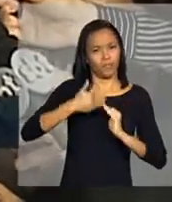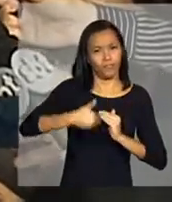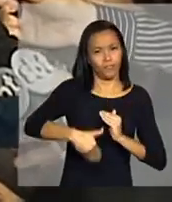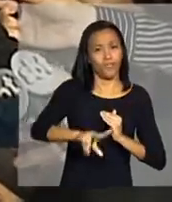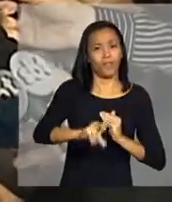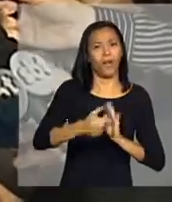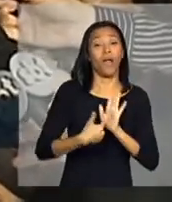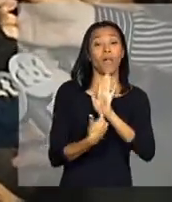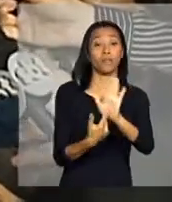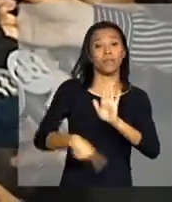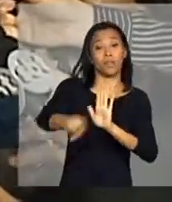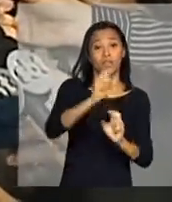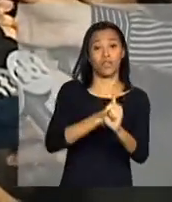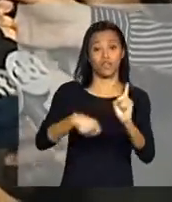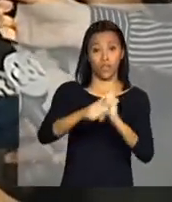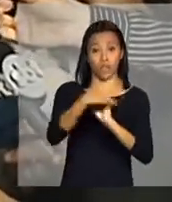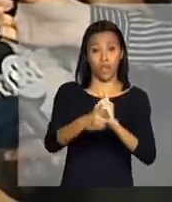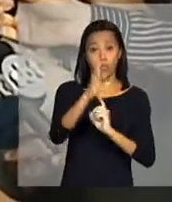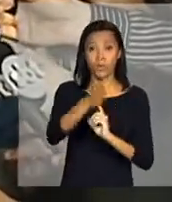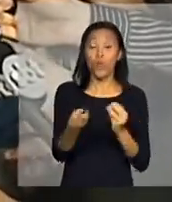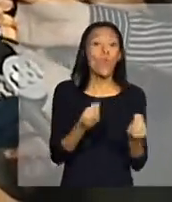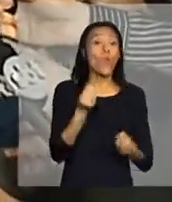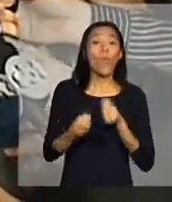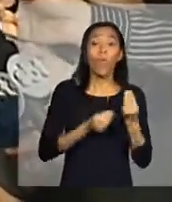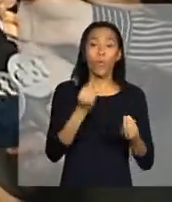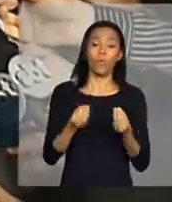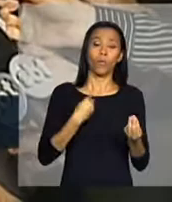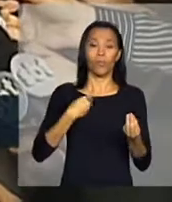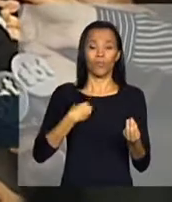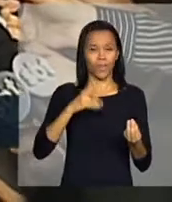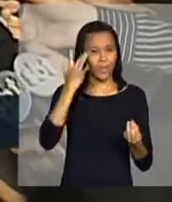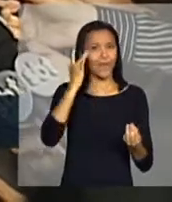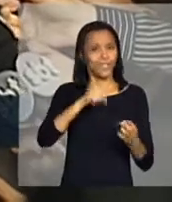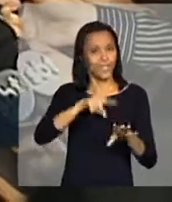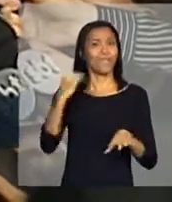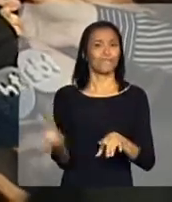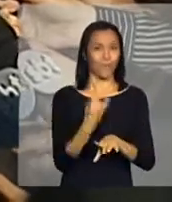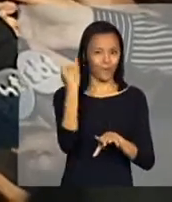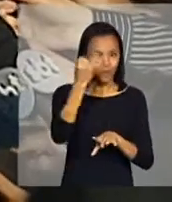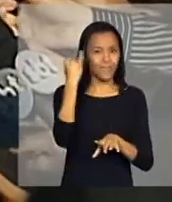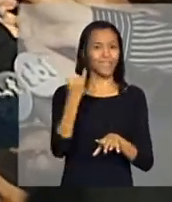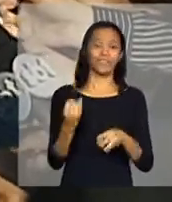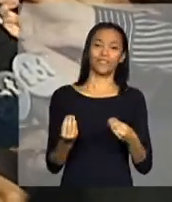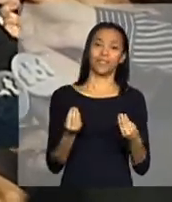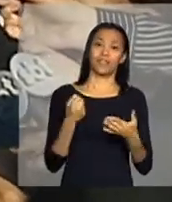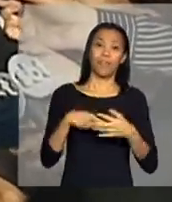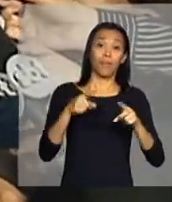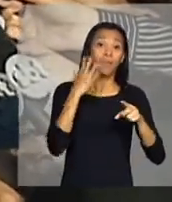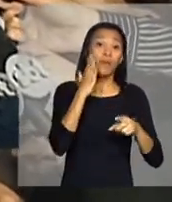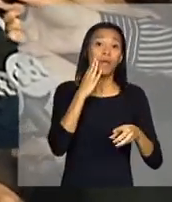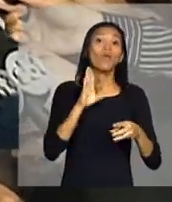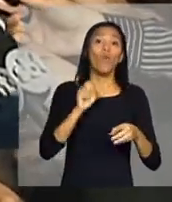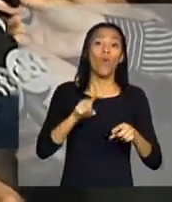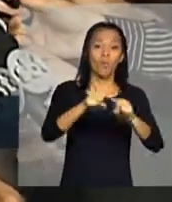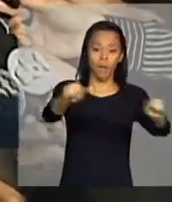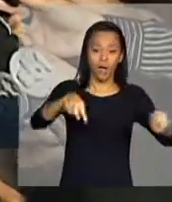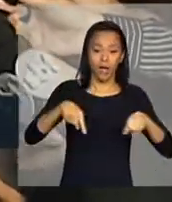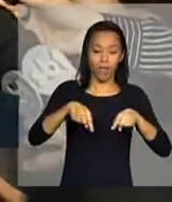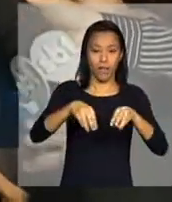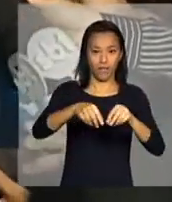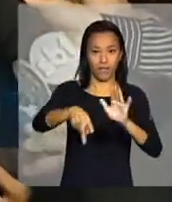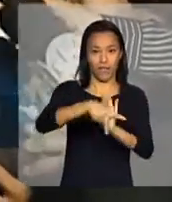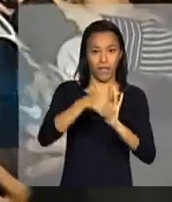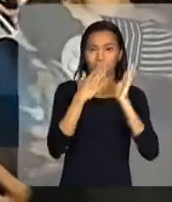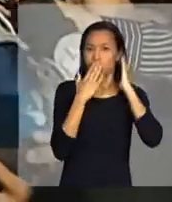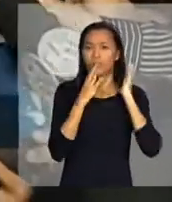apresentando à sociedade brasileira o resultado daquilo que me parece um salto substantivo de qualidade na demarcação das terras indígenas. De que forma o